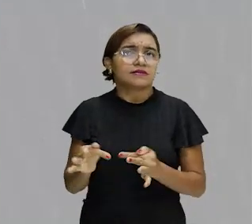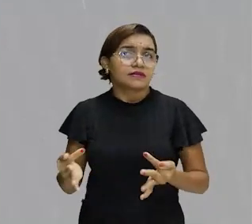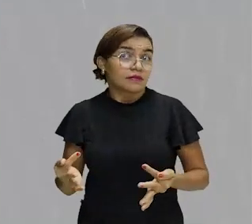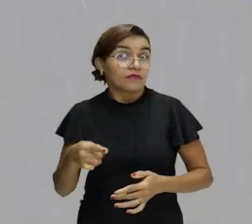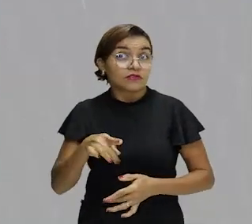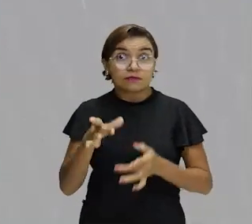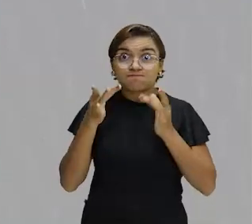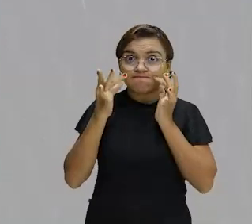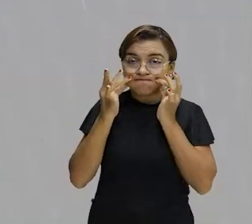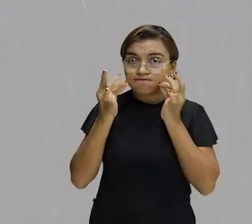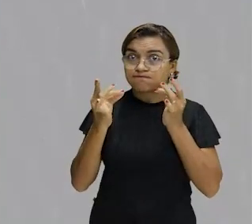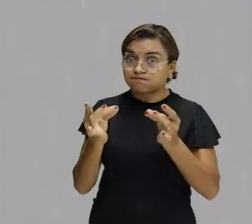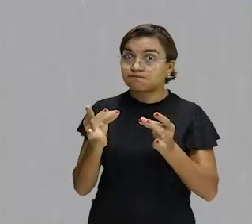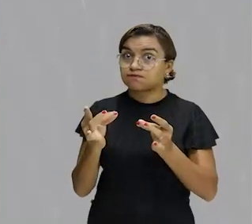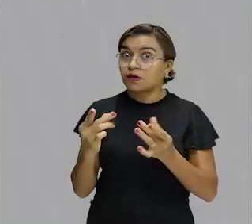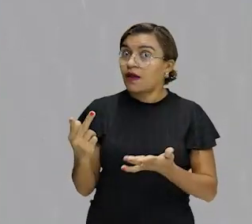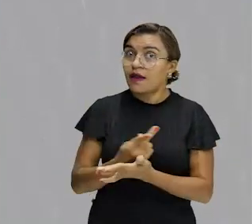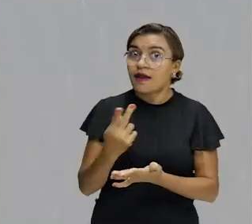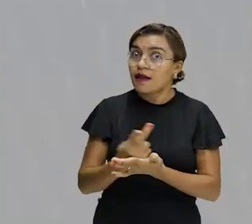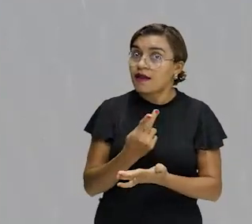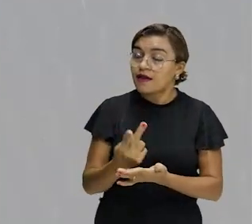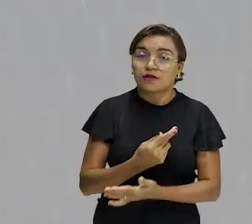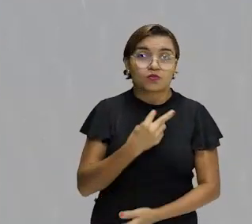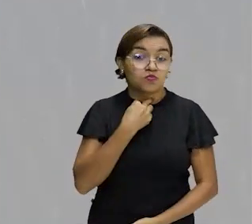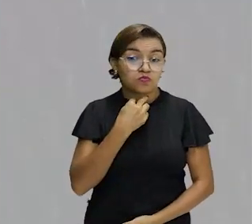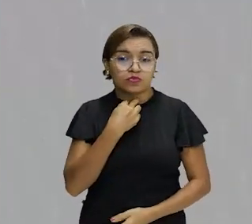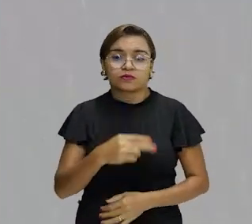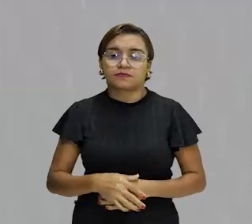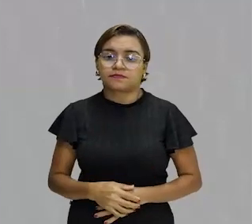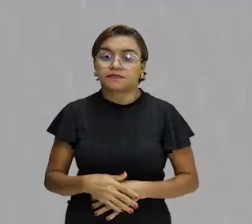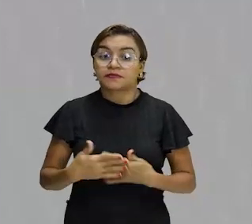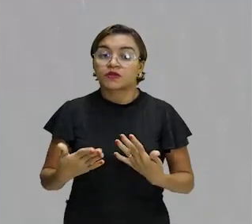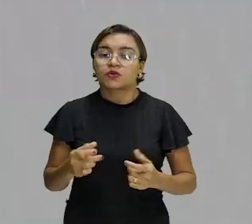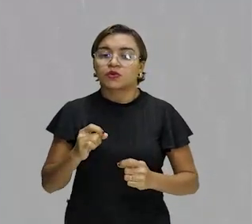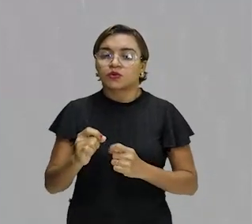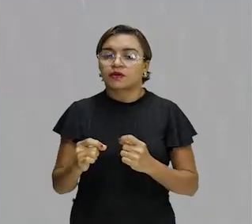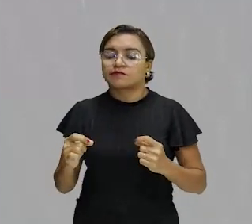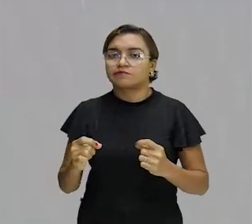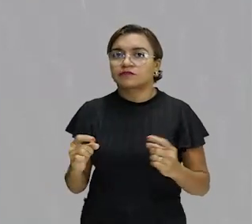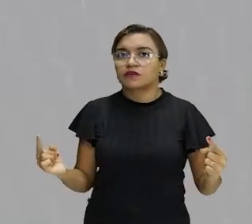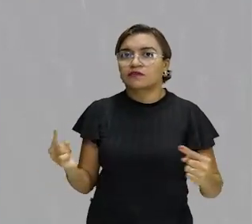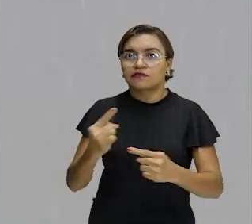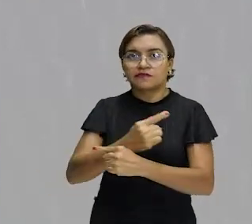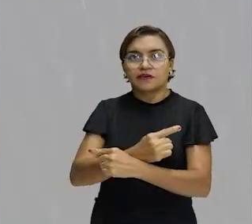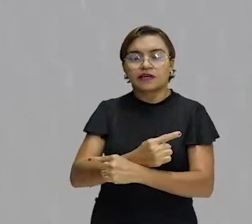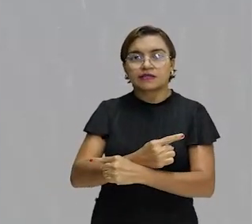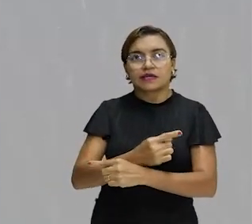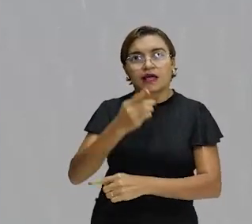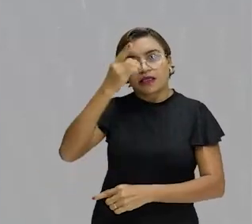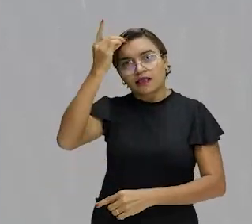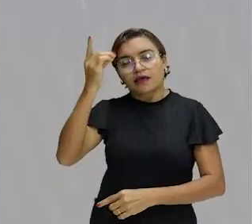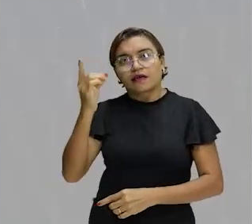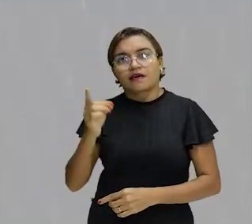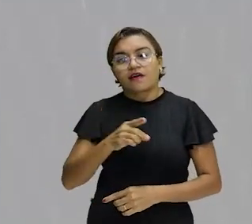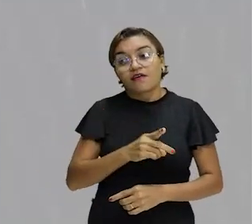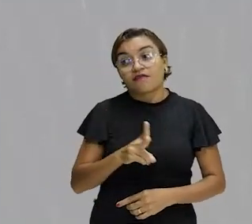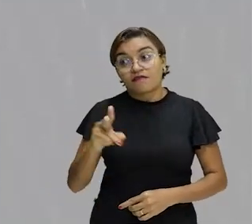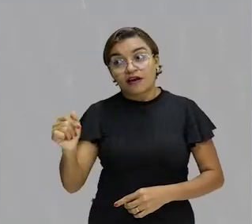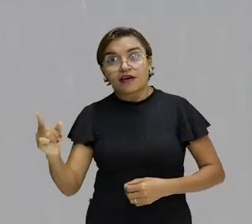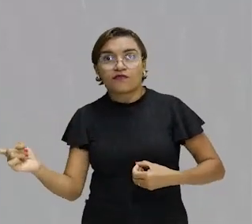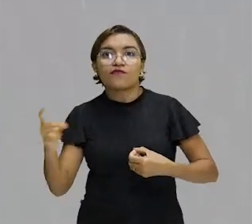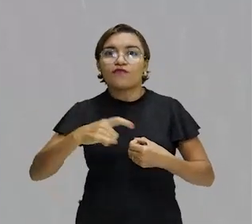sendo dada por f de x é igual a 4x, e a inversa dela, a f a menos 1, que é de b em